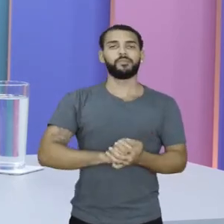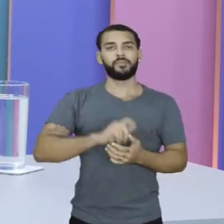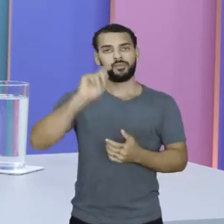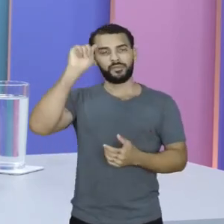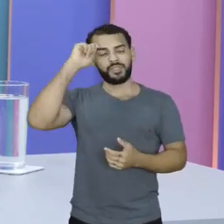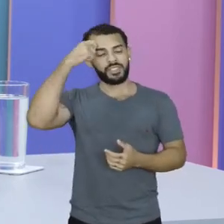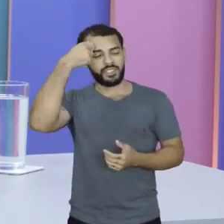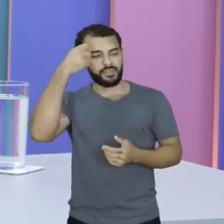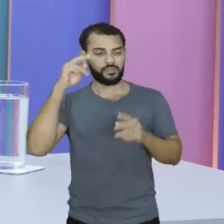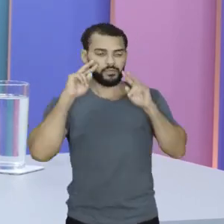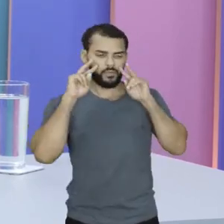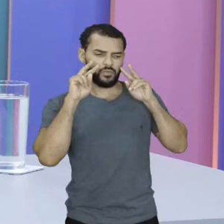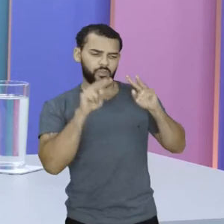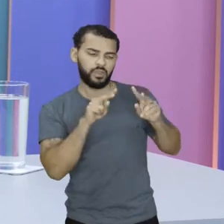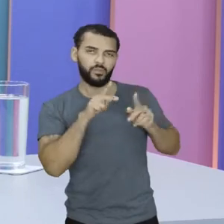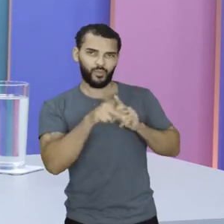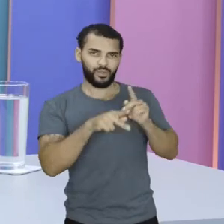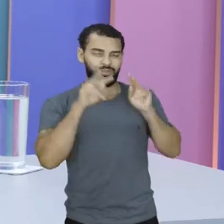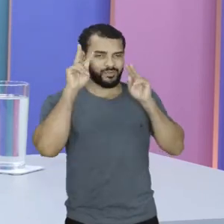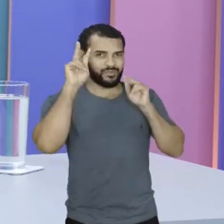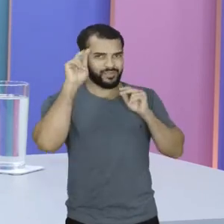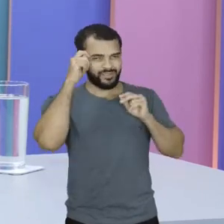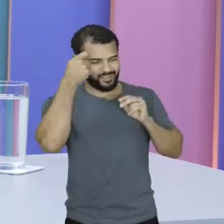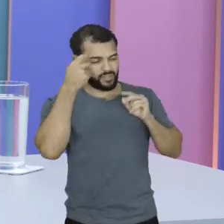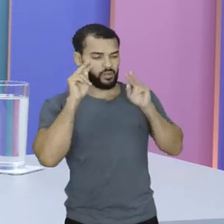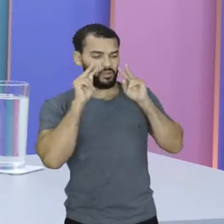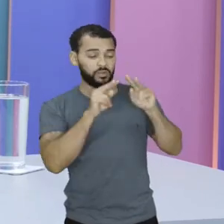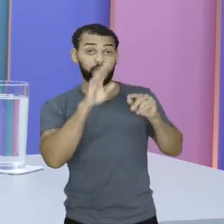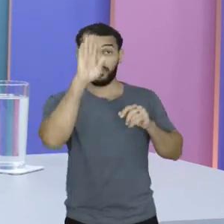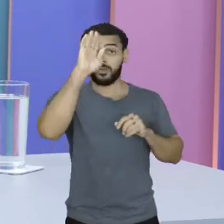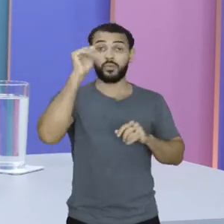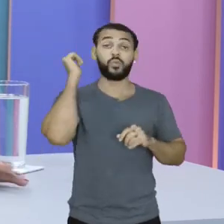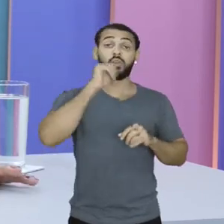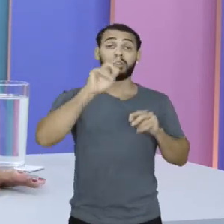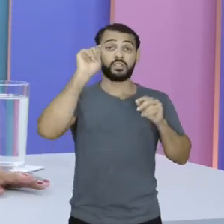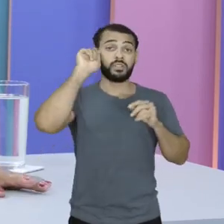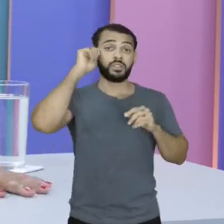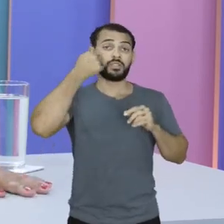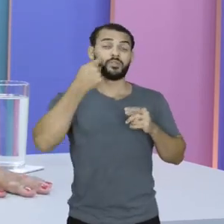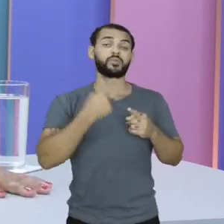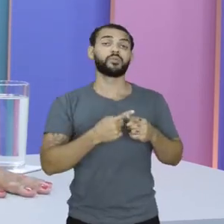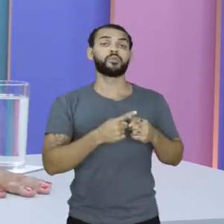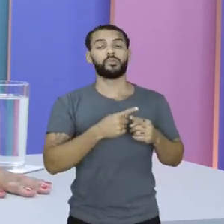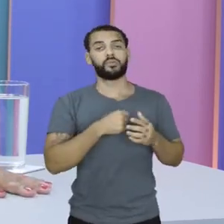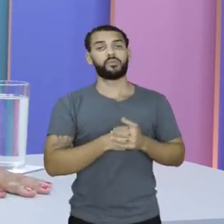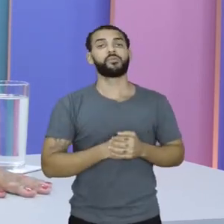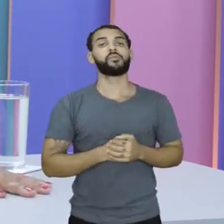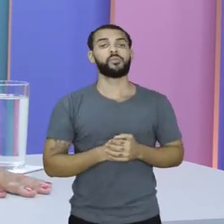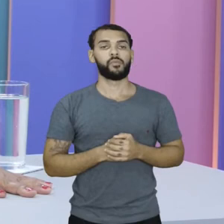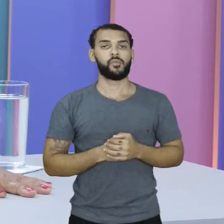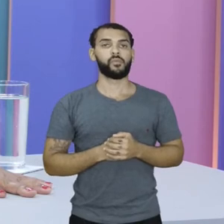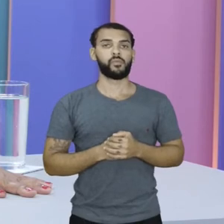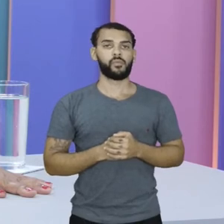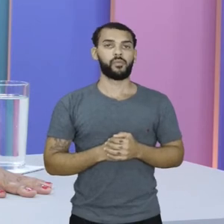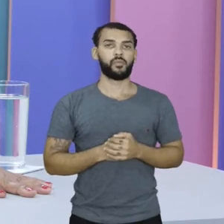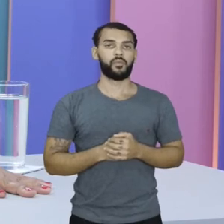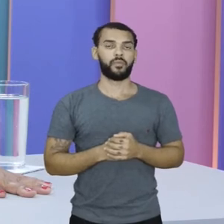para o movimento negro, especialmente para as mulheres negras, porque no seu espaço, né,